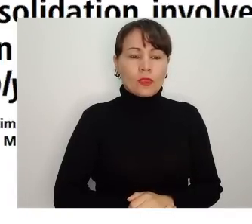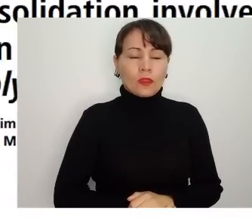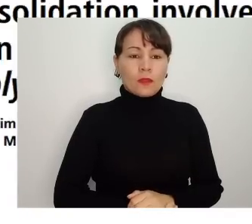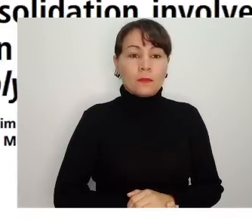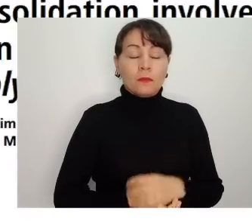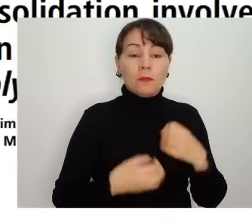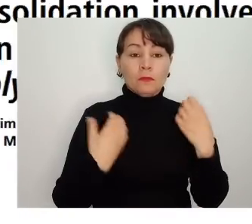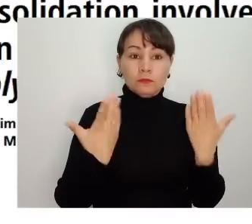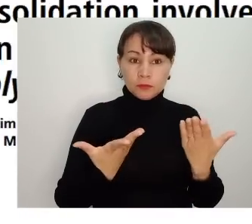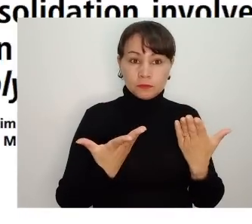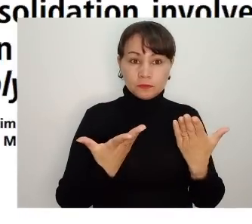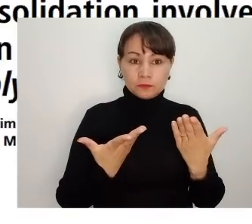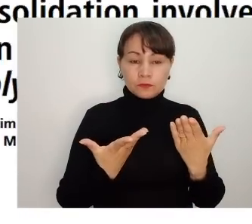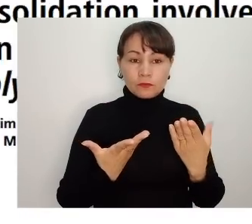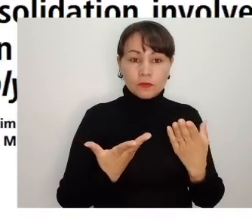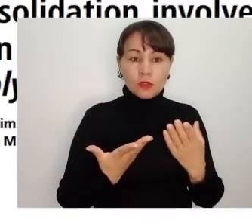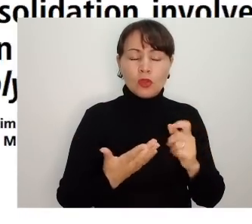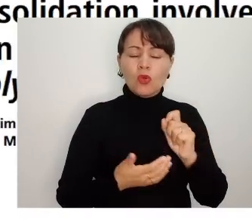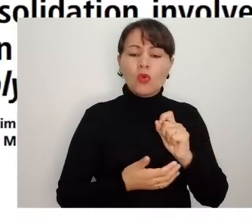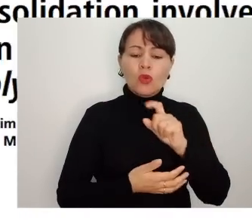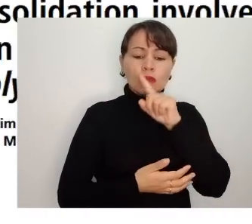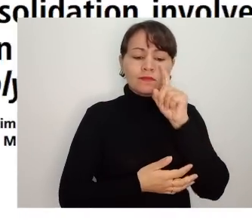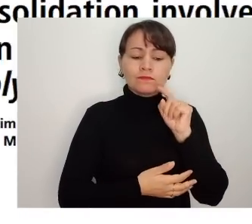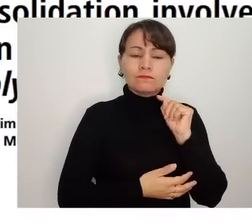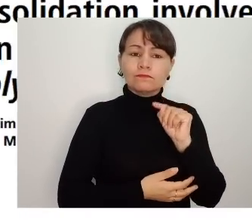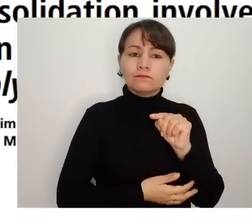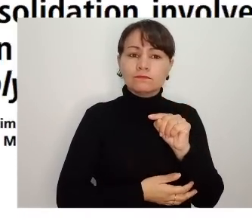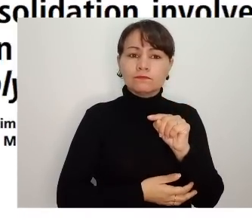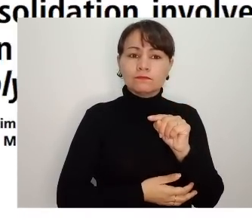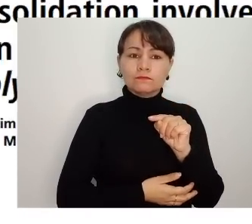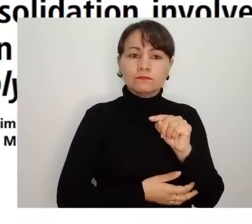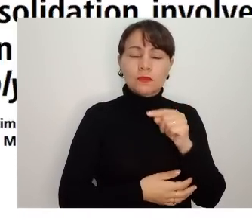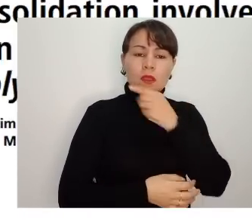Bom, mas o que seria,